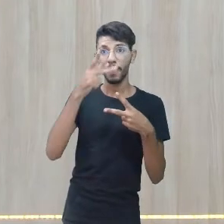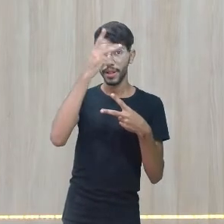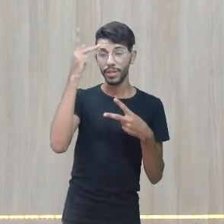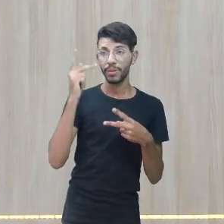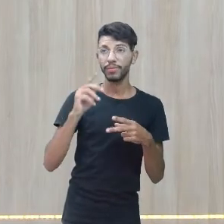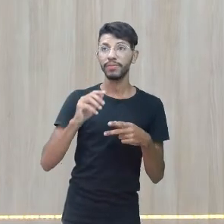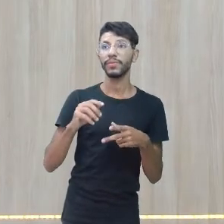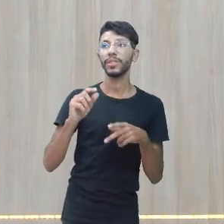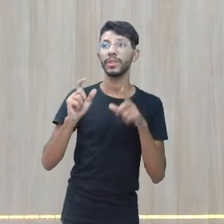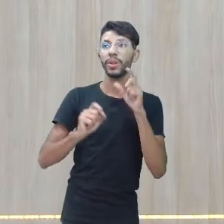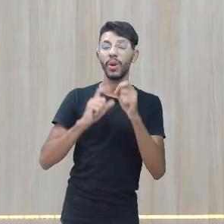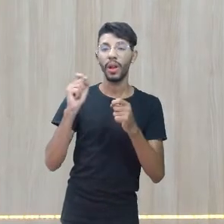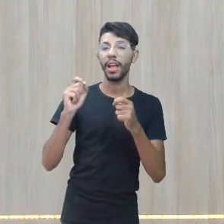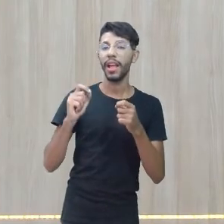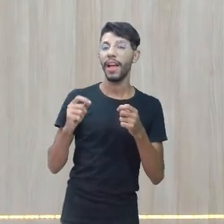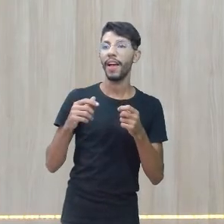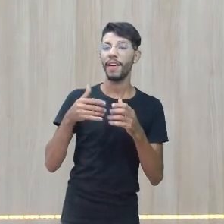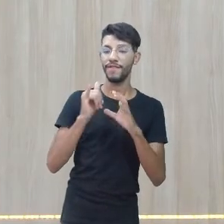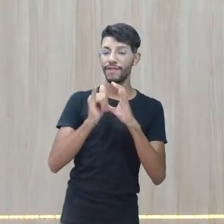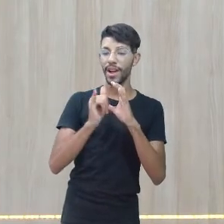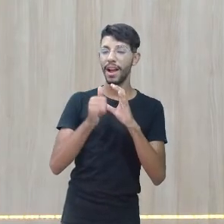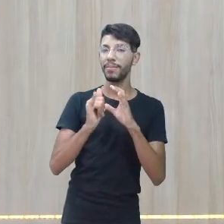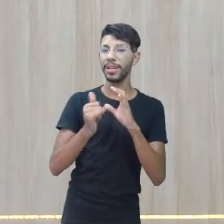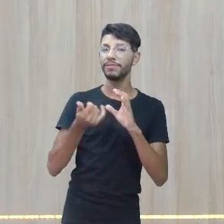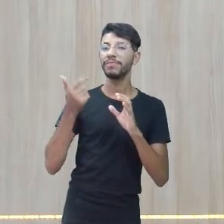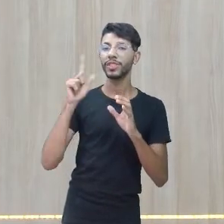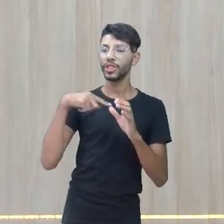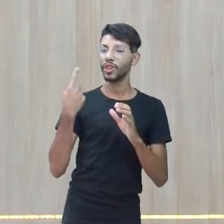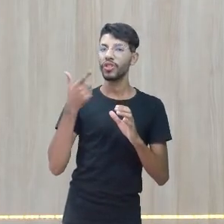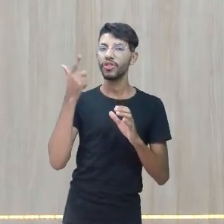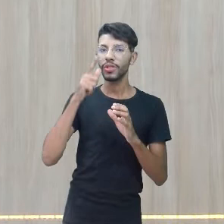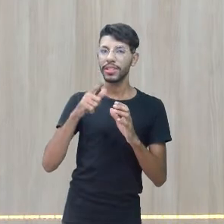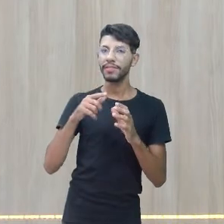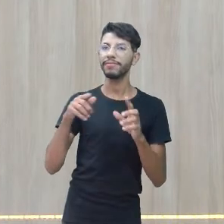gênero popular, chegou até nós e isso é muito bom.